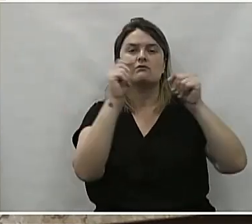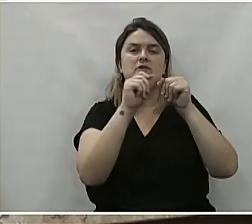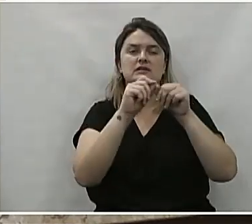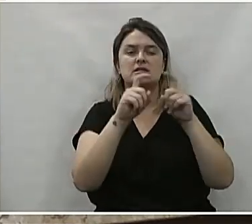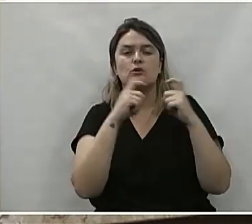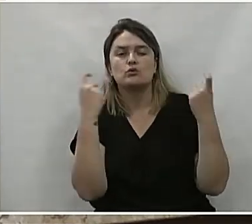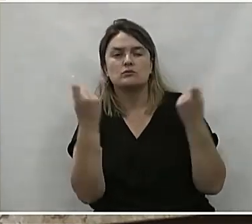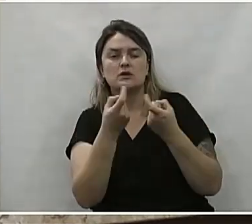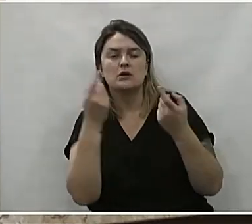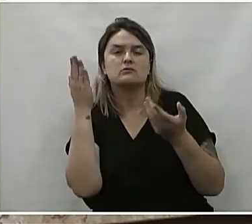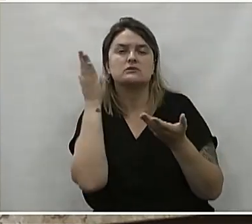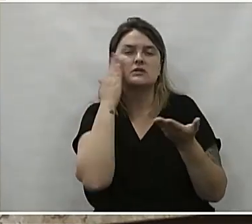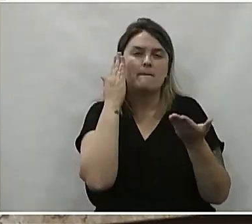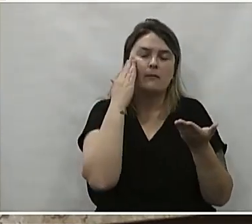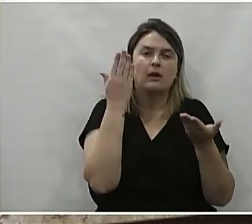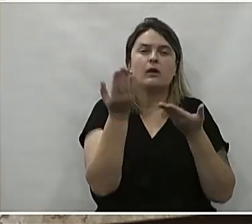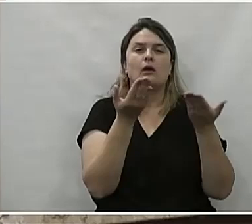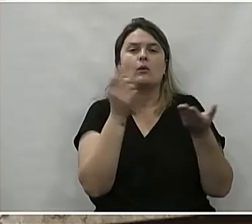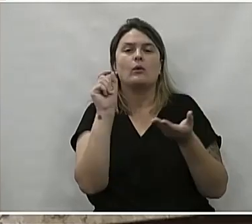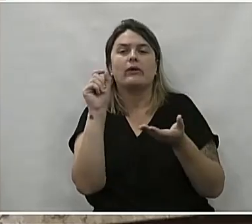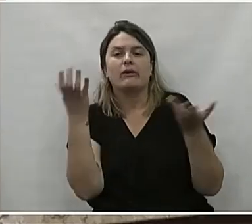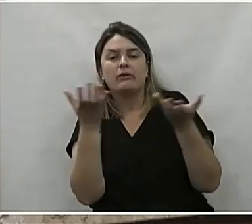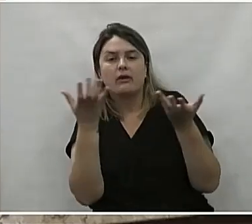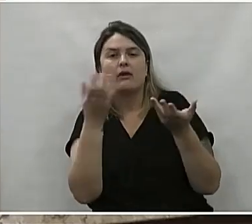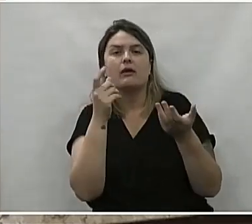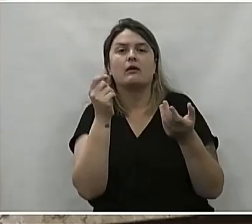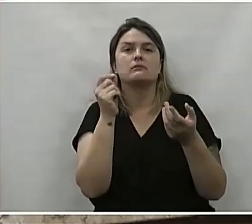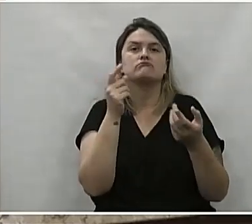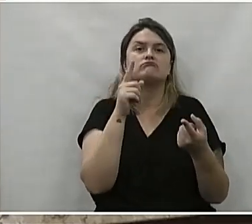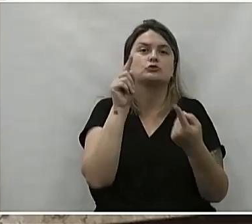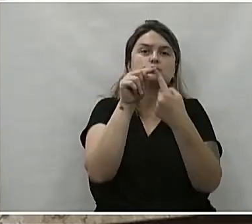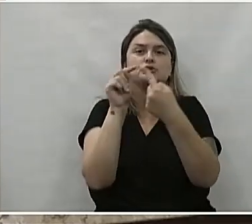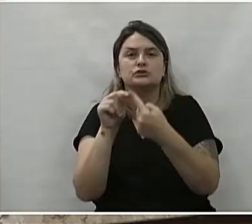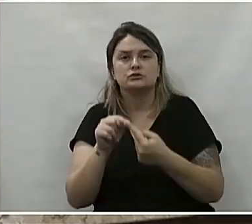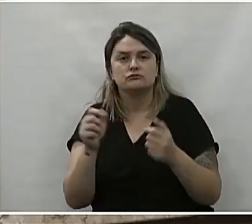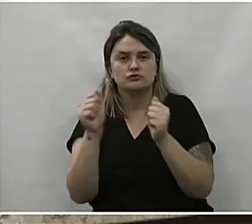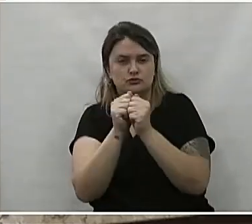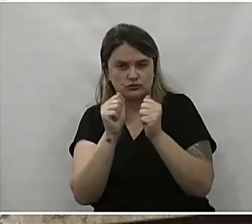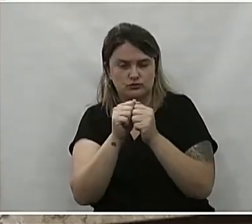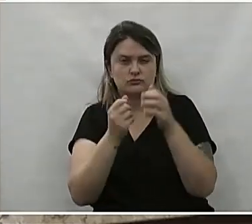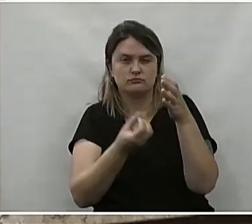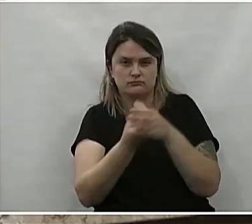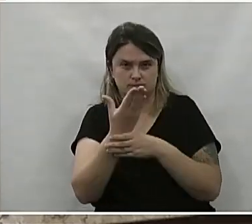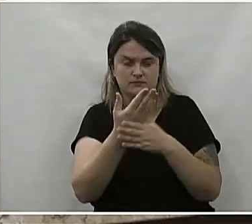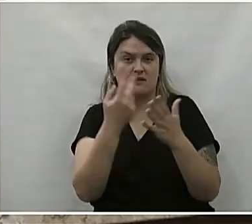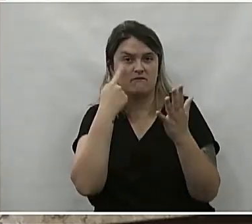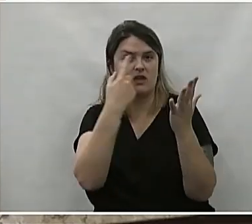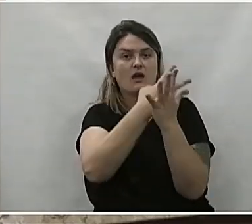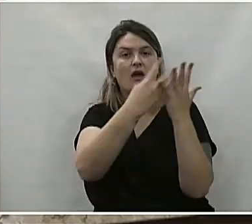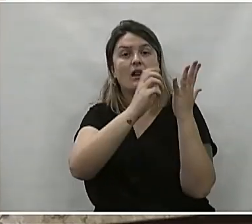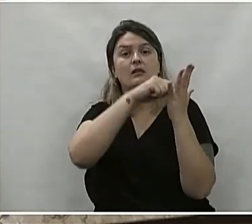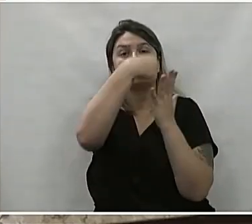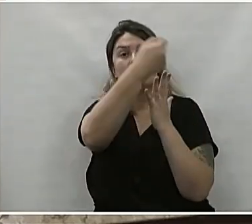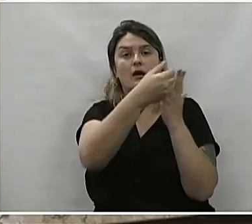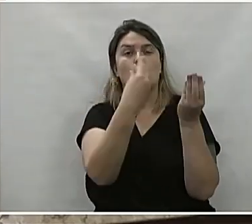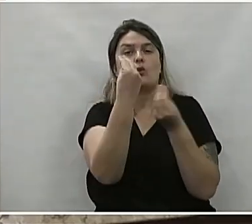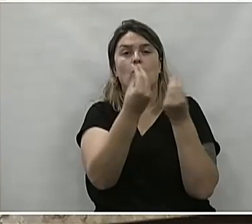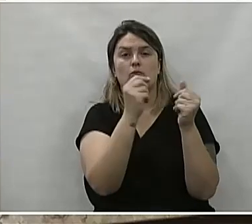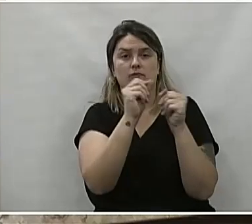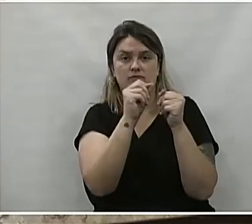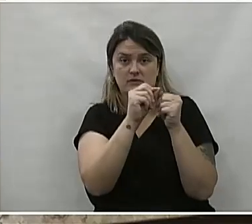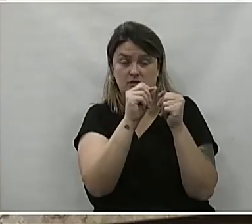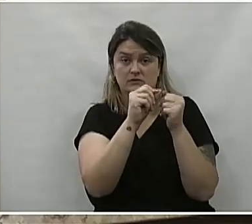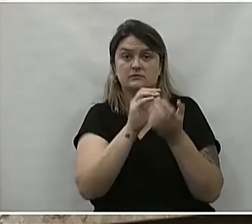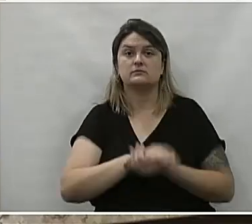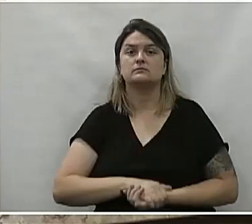associações Os representantes Da comunidade Para a gente estar Analisando O nosso calendário Esportivo Mas com